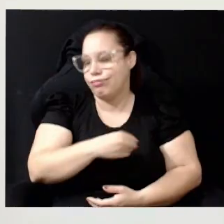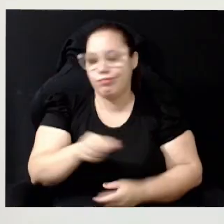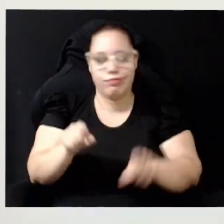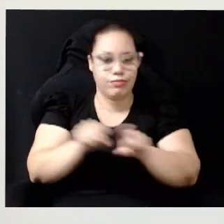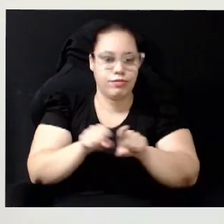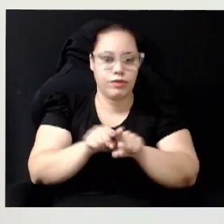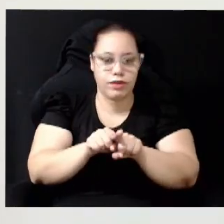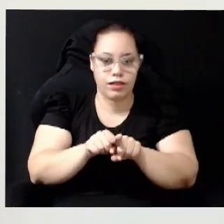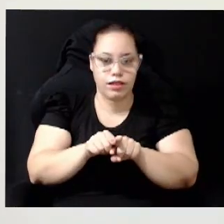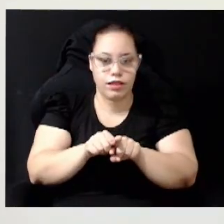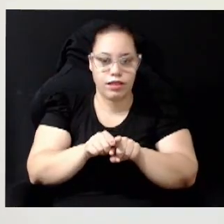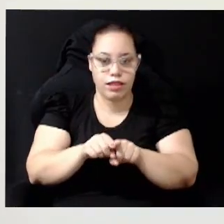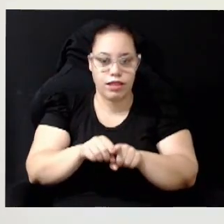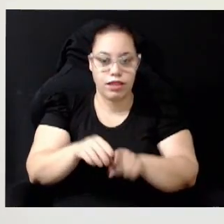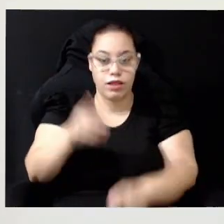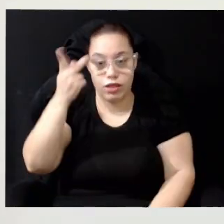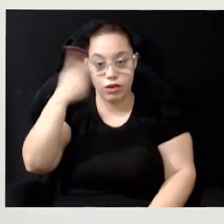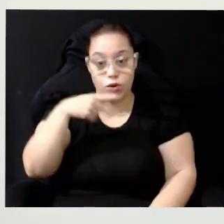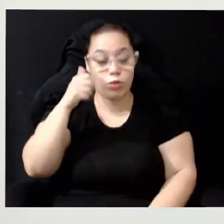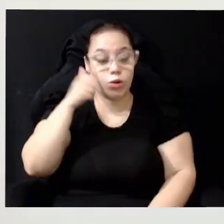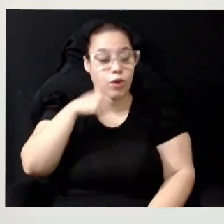a saúde mental dos próprios pais.